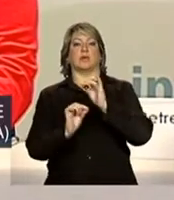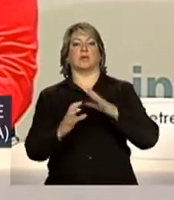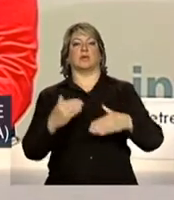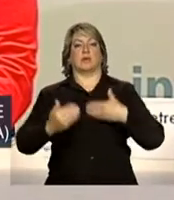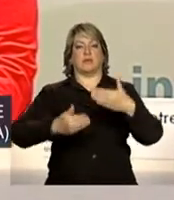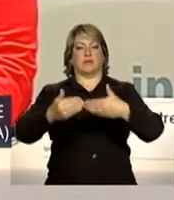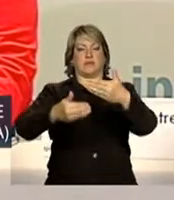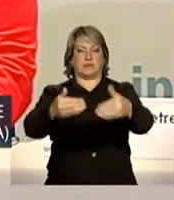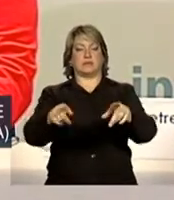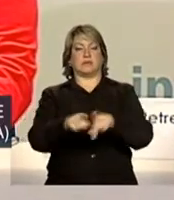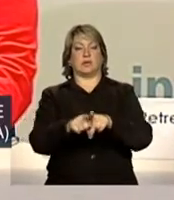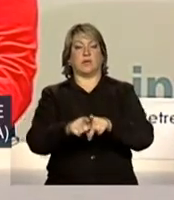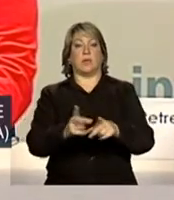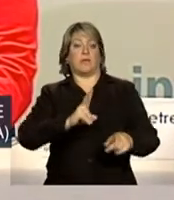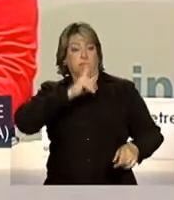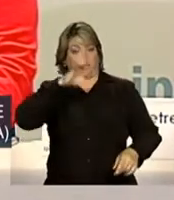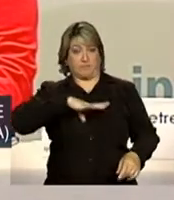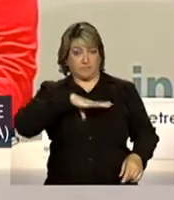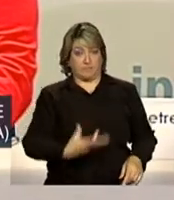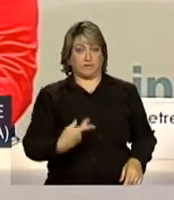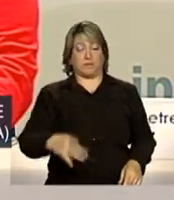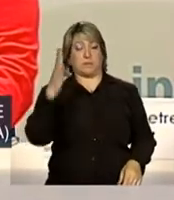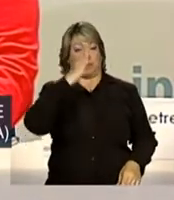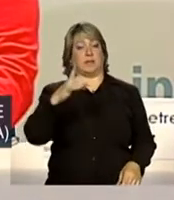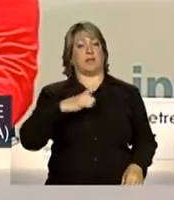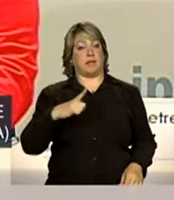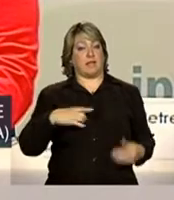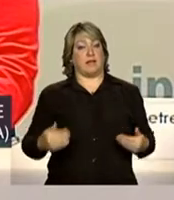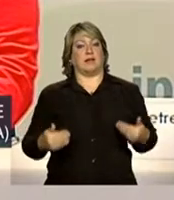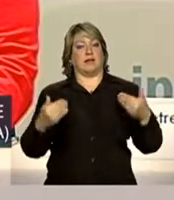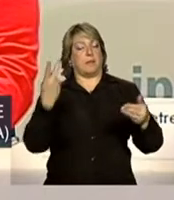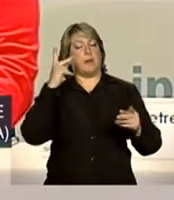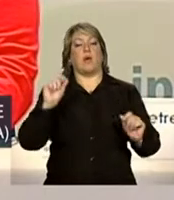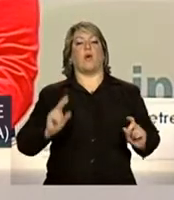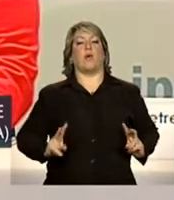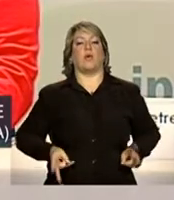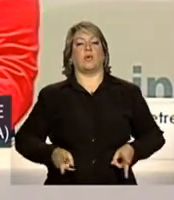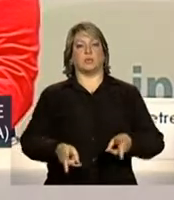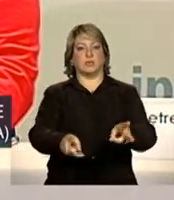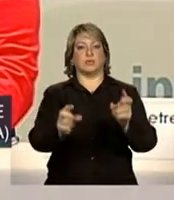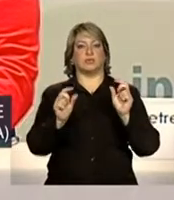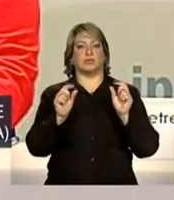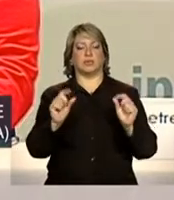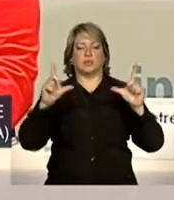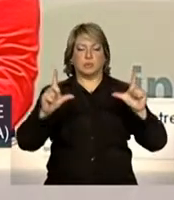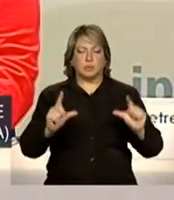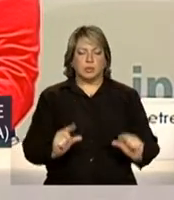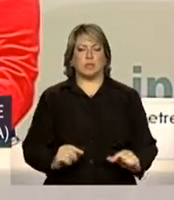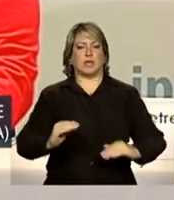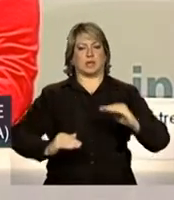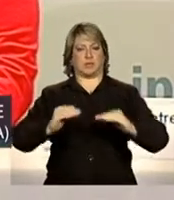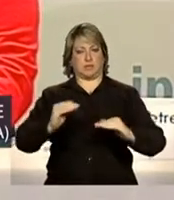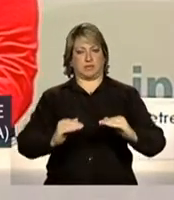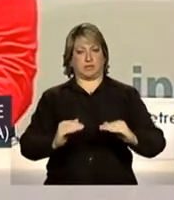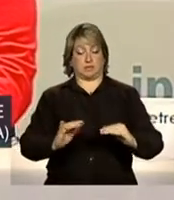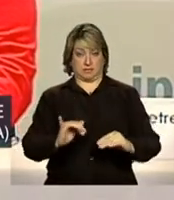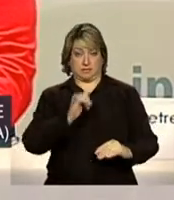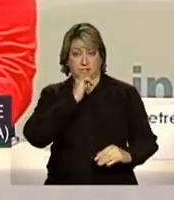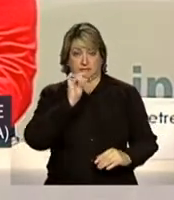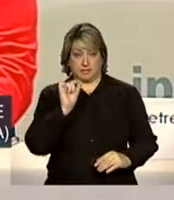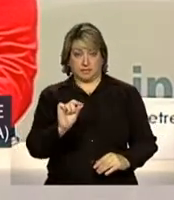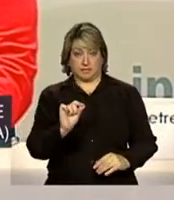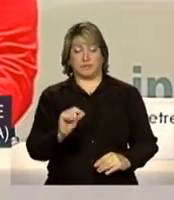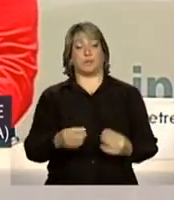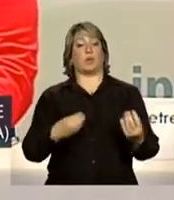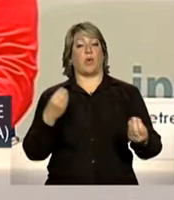os enormes desafios que o Brasil tem adiante para continuar na trajetória da redução das desigualdades. Ora, como